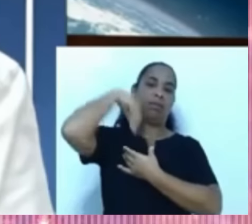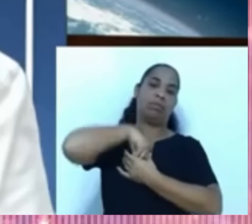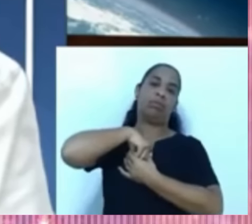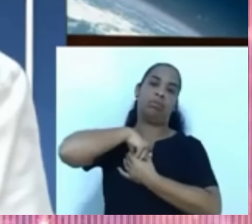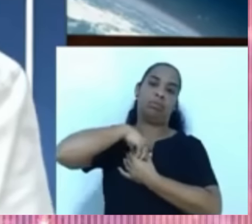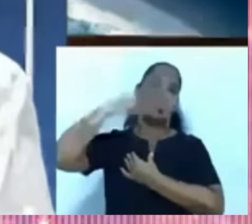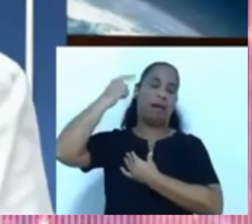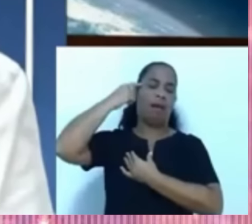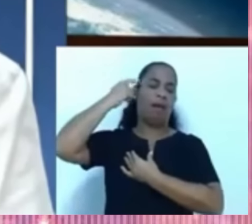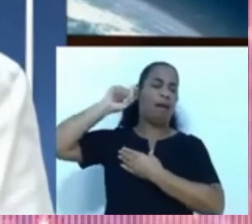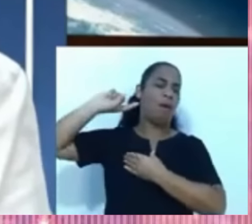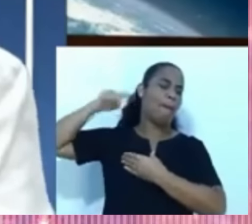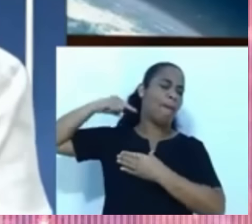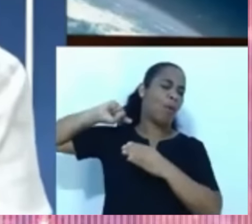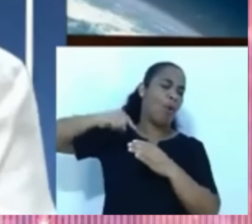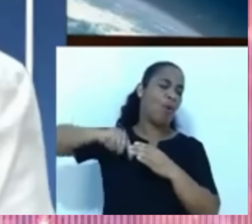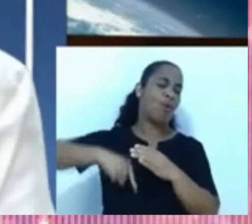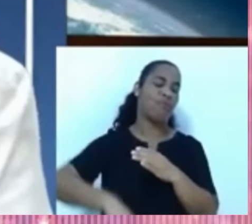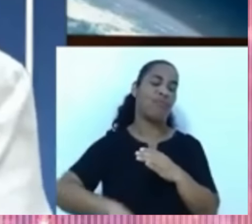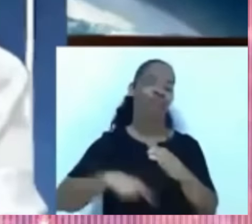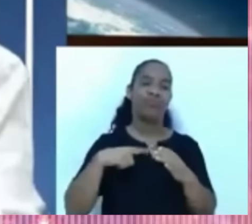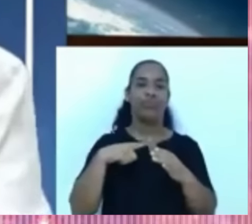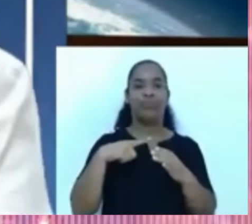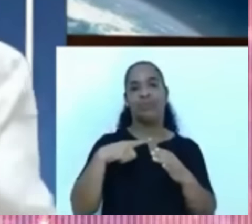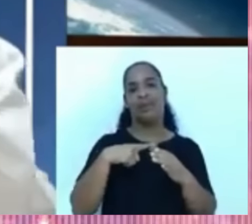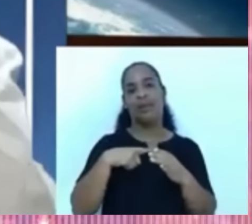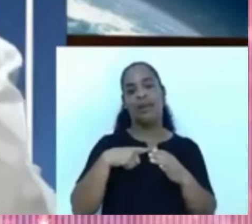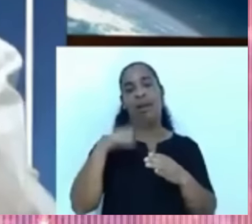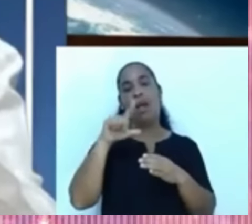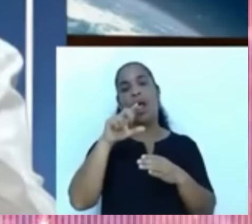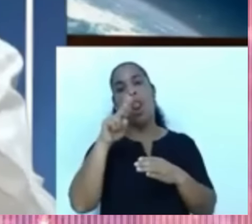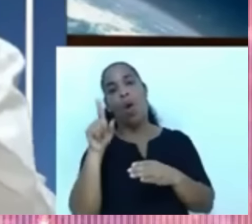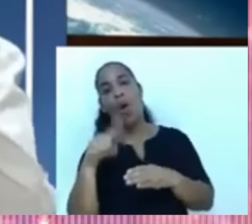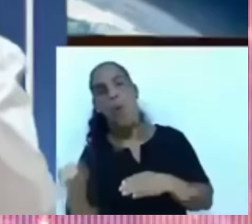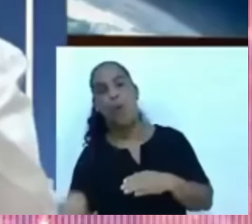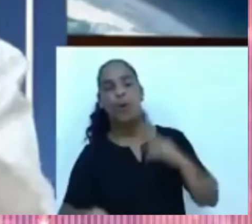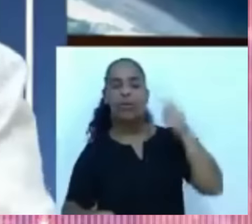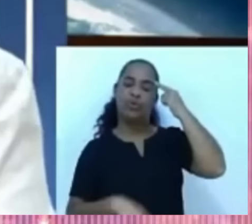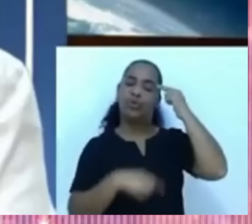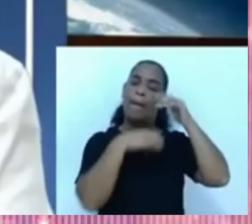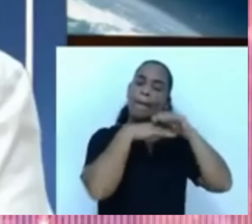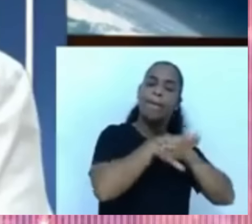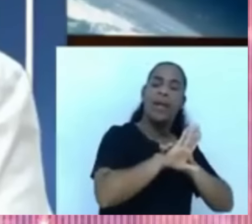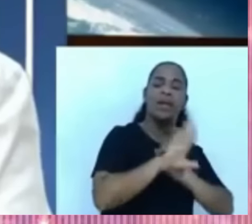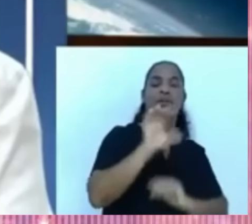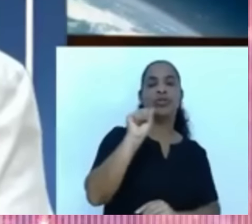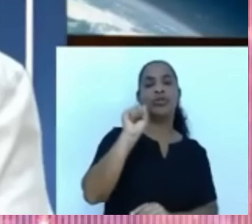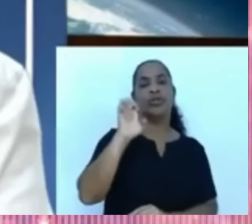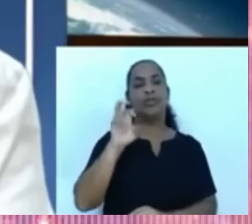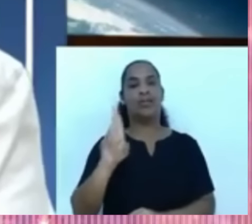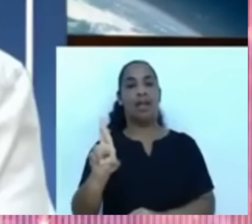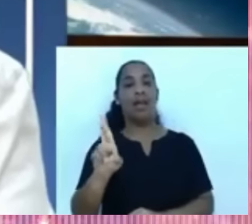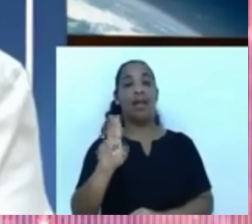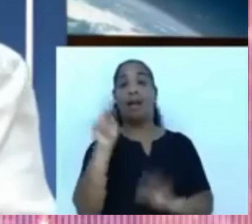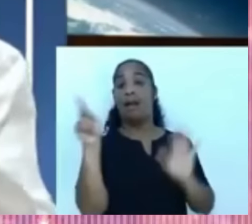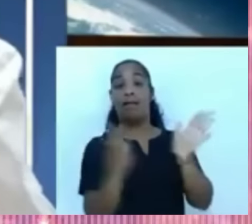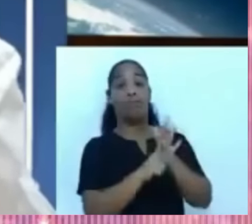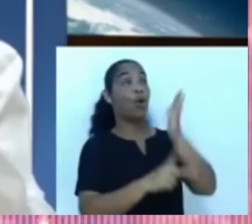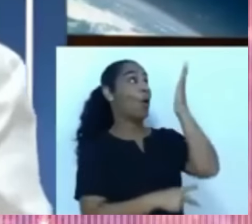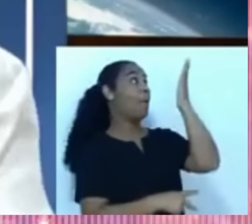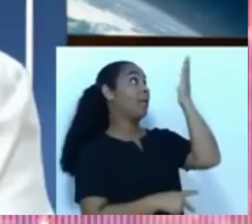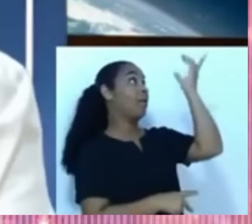painéis profundos da Luz da mente do ser que vem de Deus o